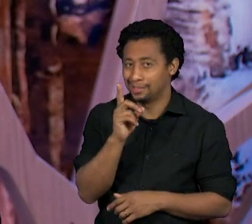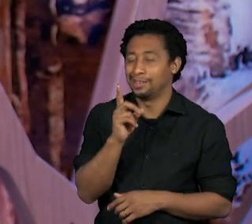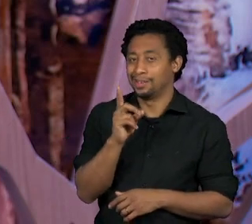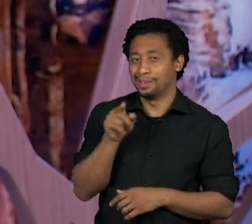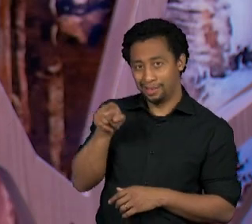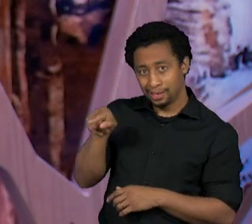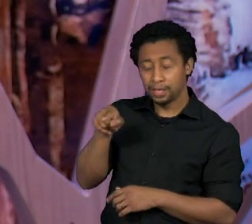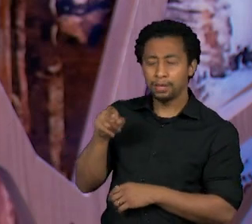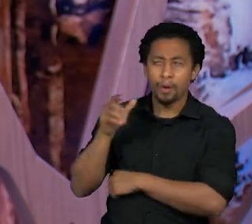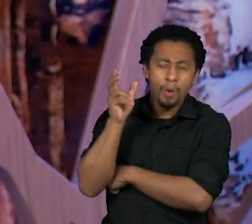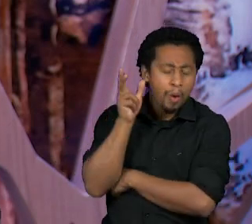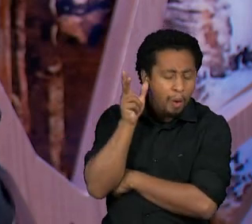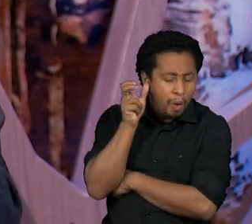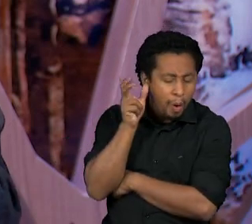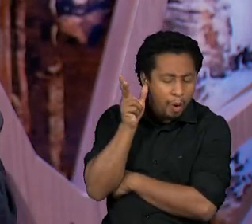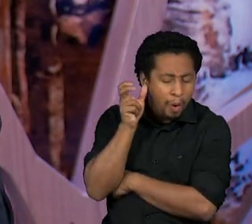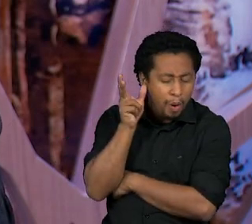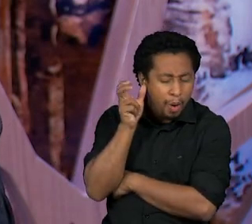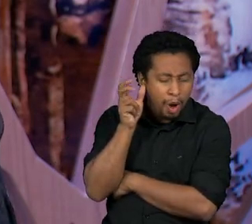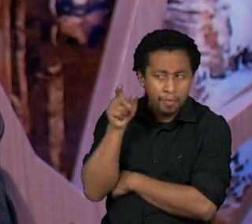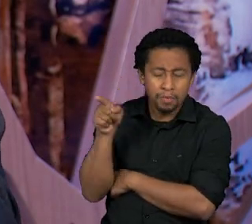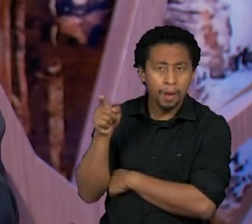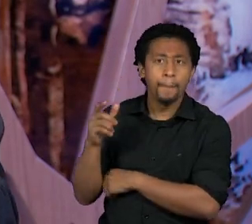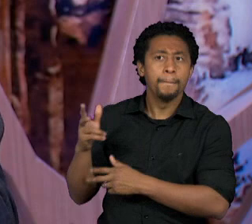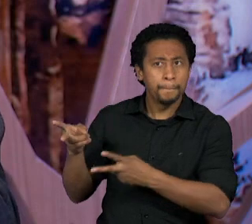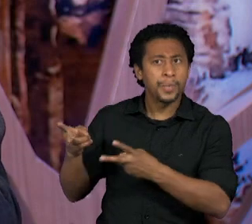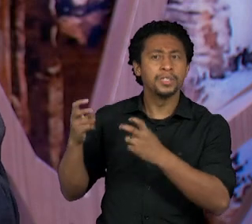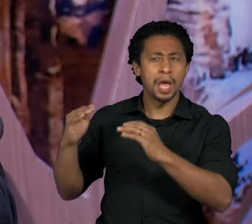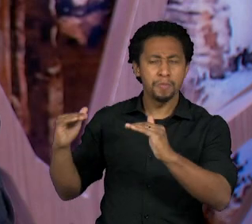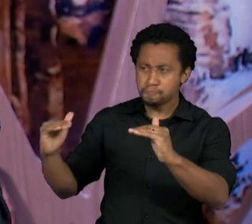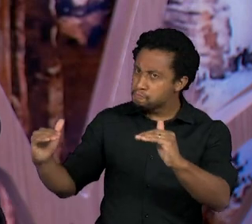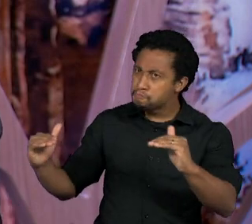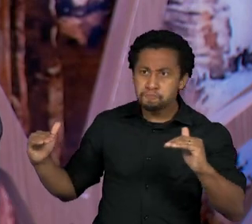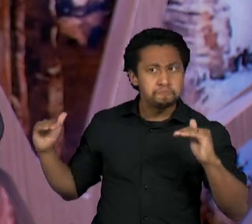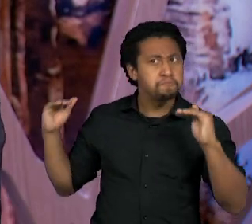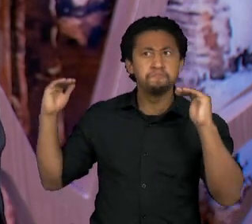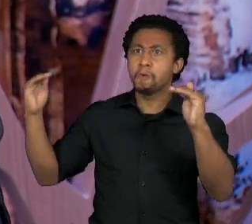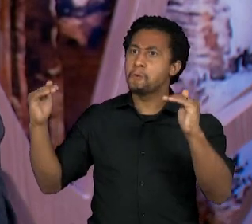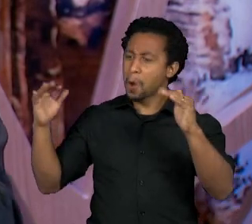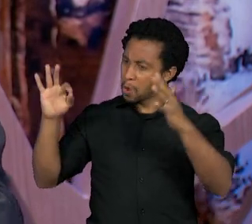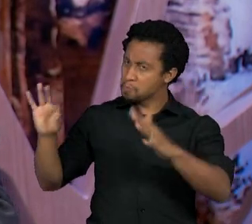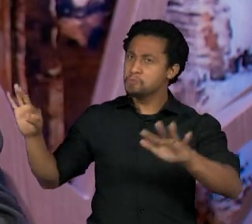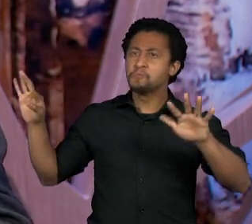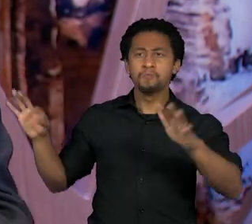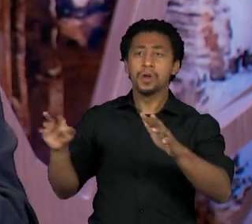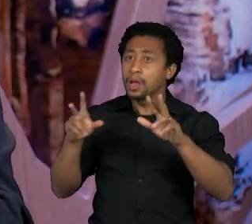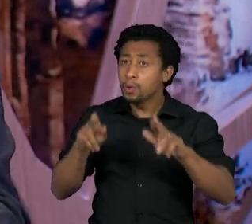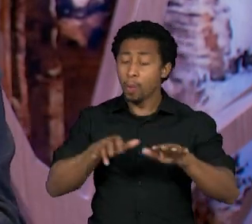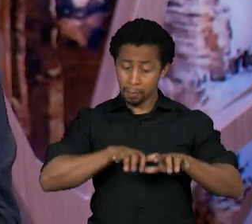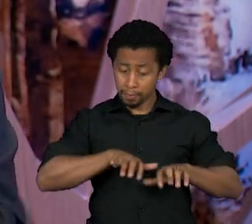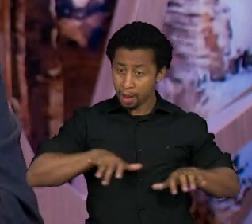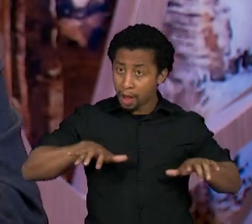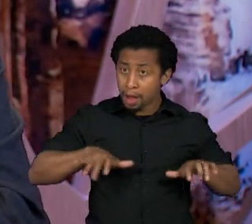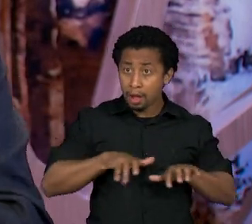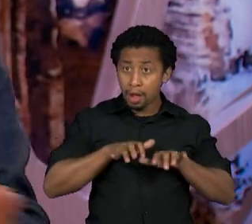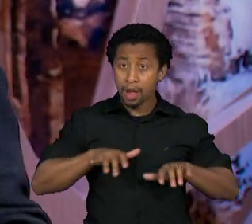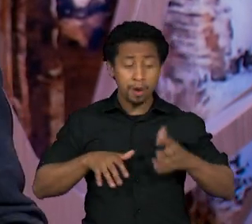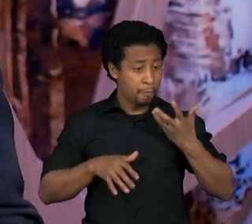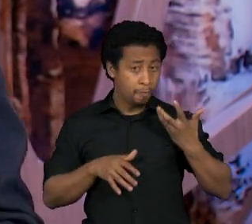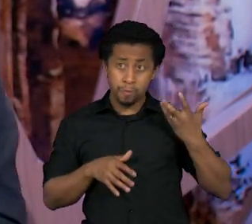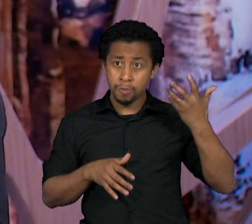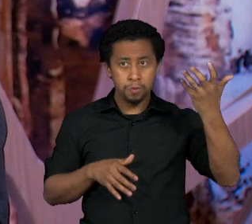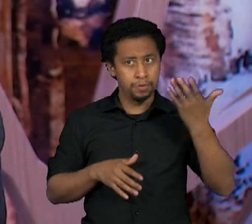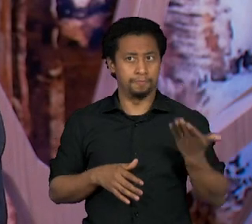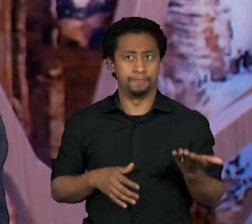aquilo é música de câmera de alto nível, que se faz como se faz um concerto de piano e voz, piano e instrumento. O João Gilberto